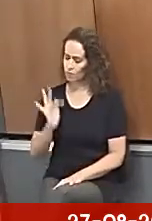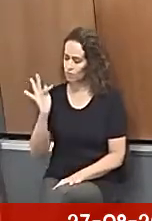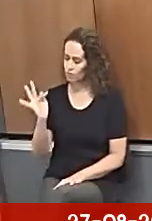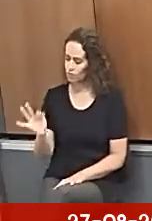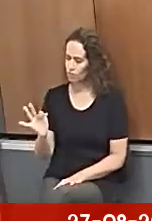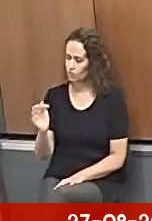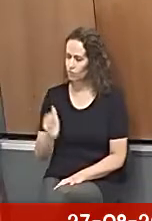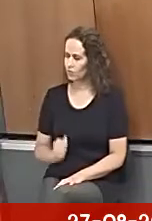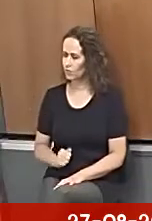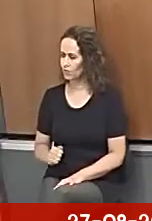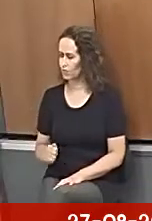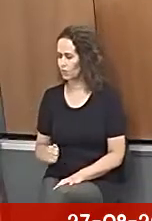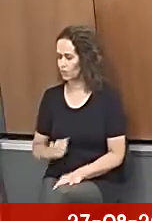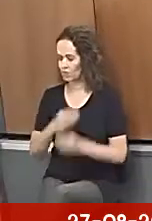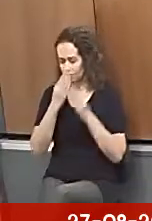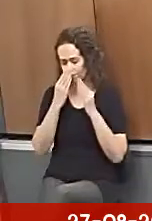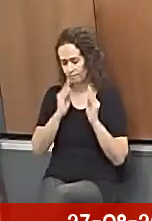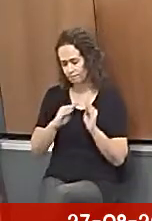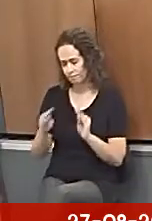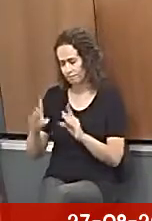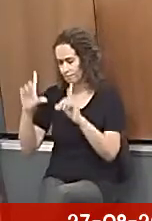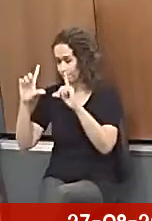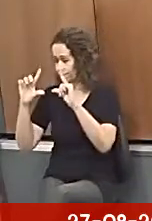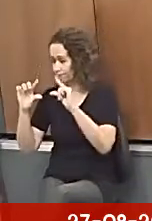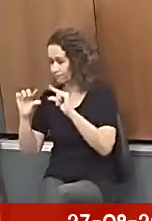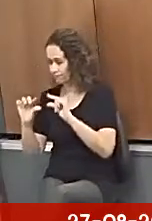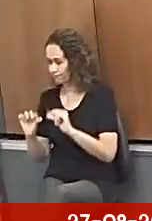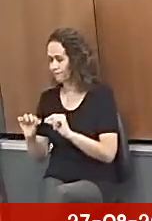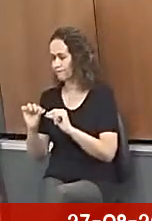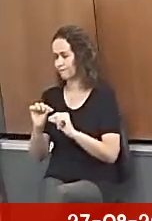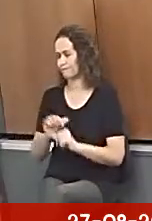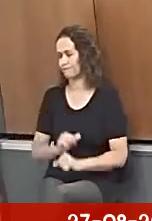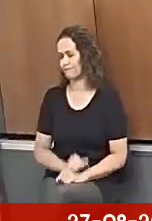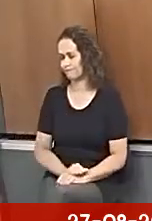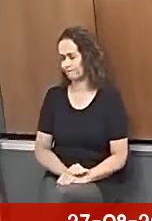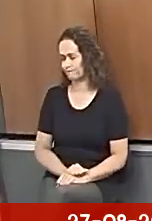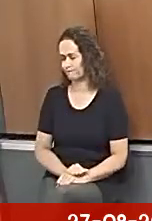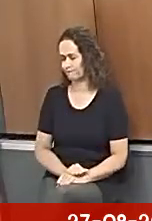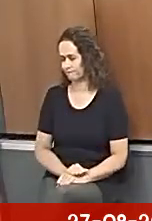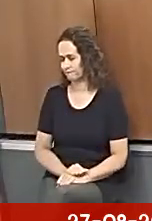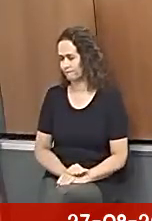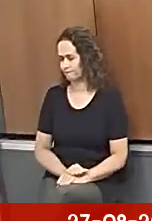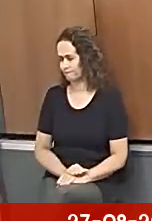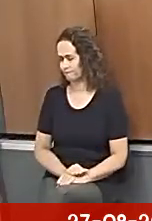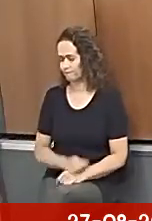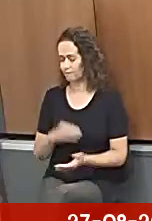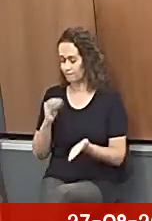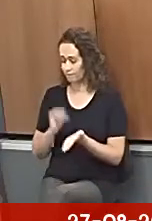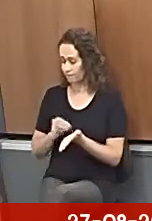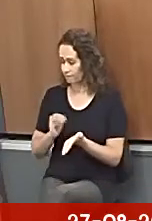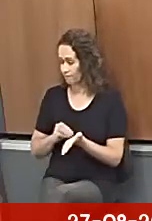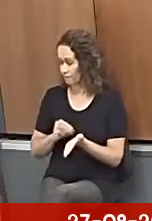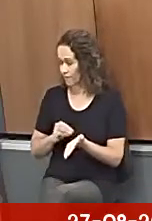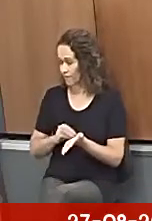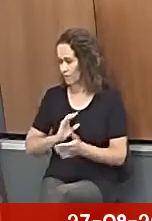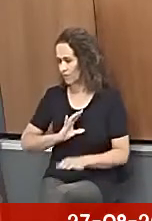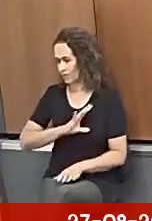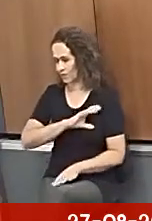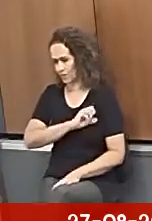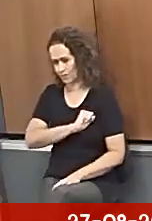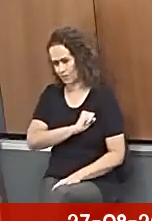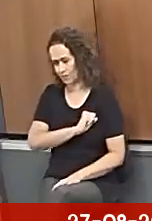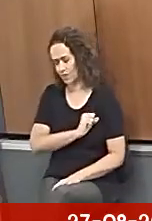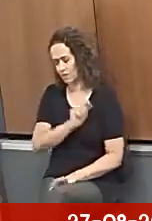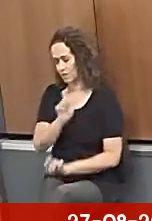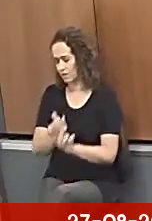não teremos tanto descaso tanto desprezo tanta negligência com aqueles que